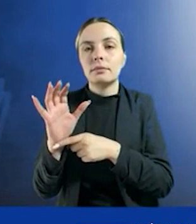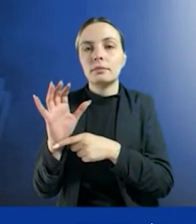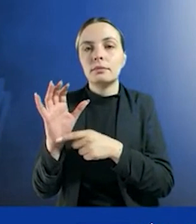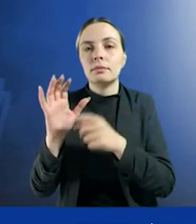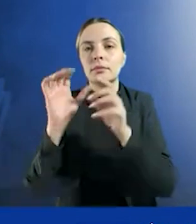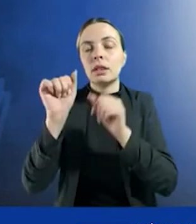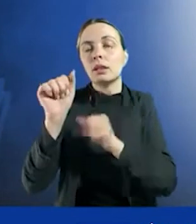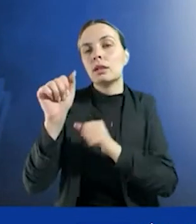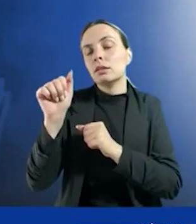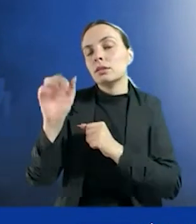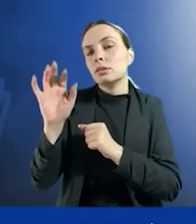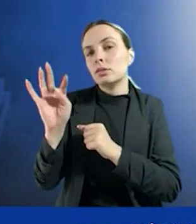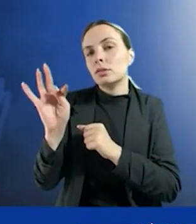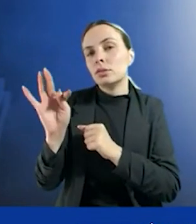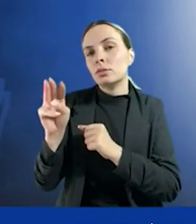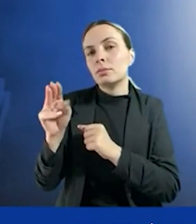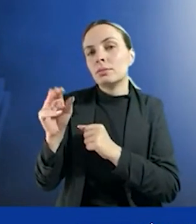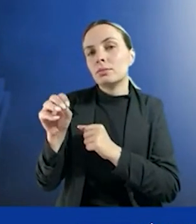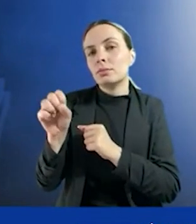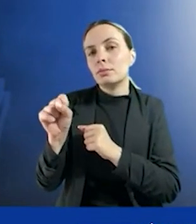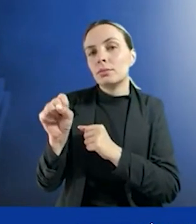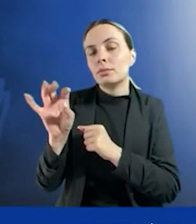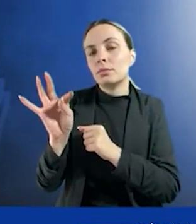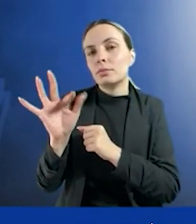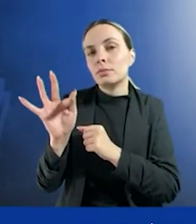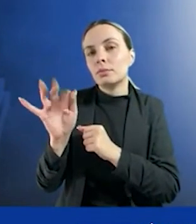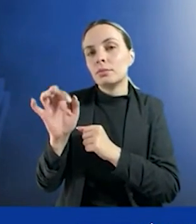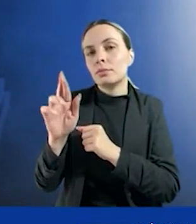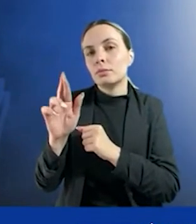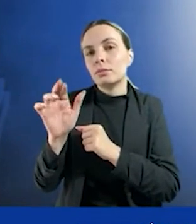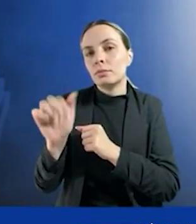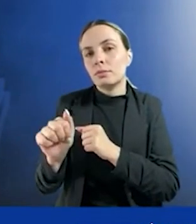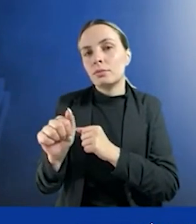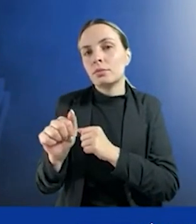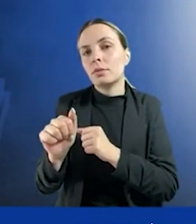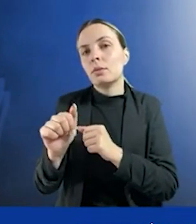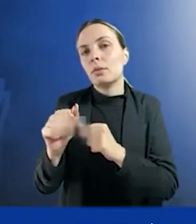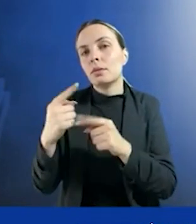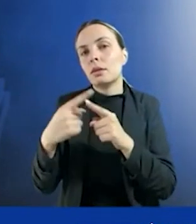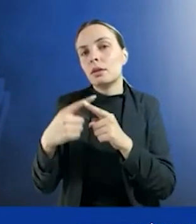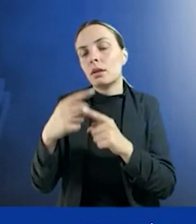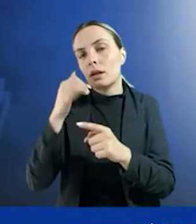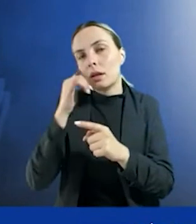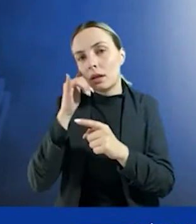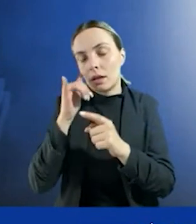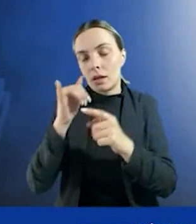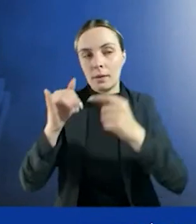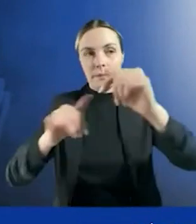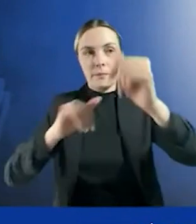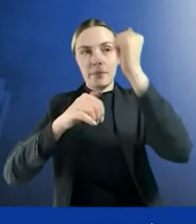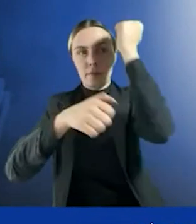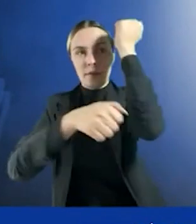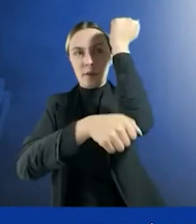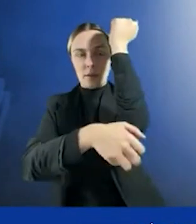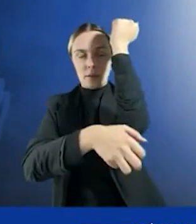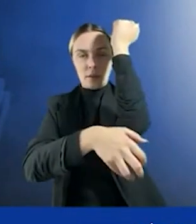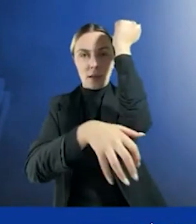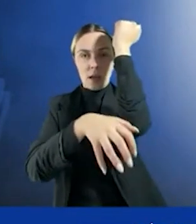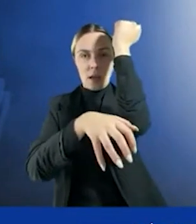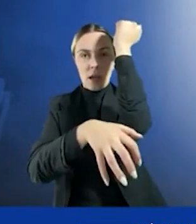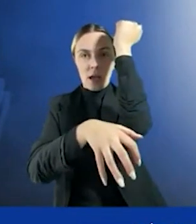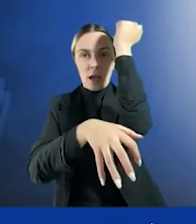seria utilizada diretamente na irrigação das raízes, absorvendo